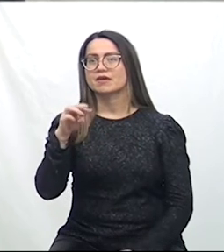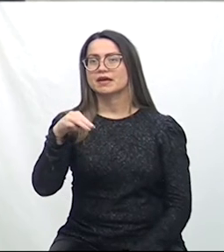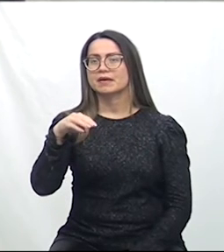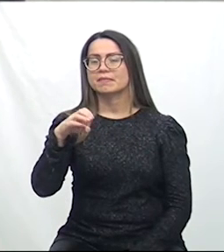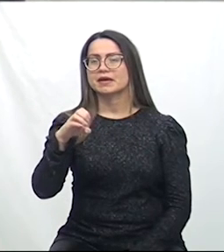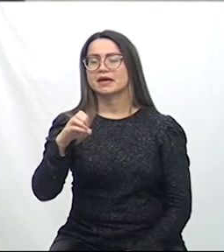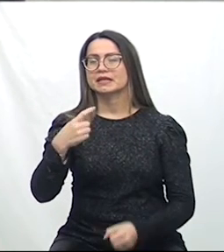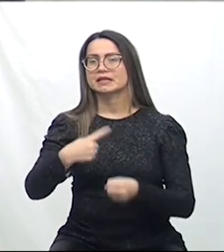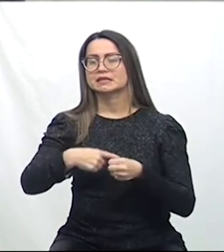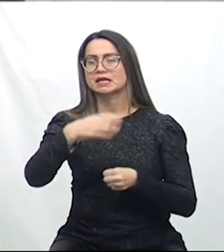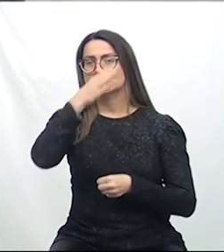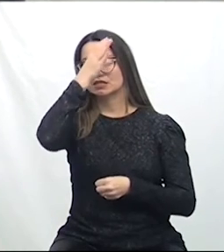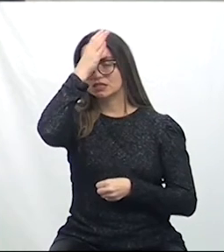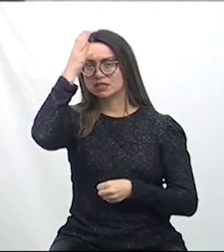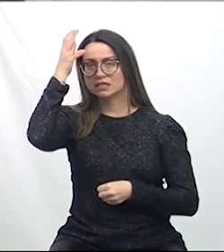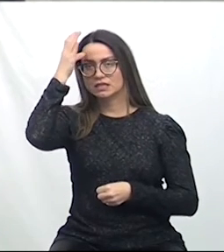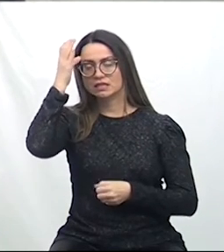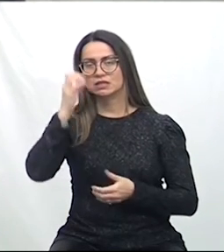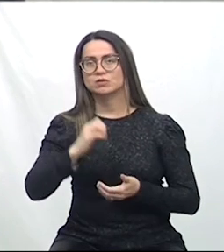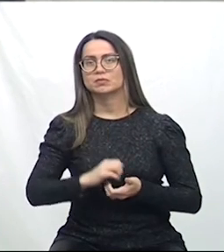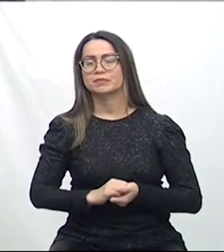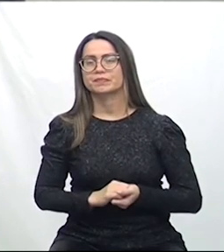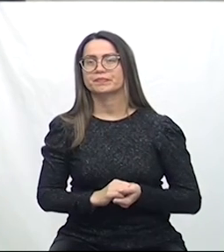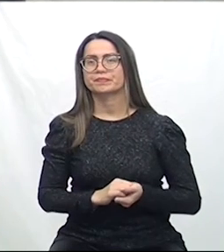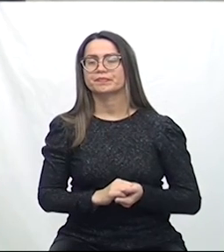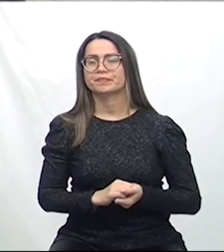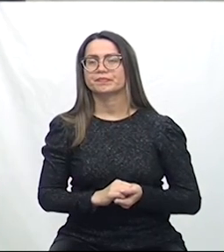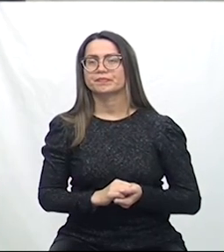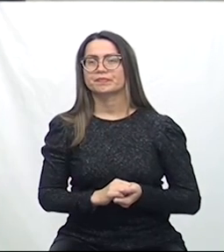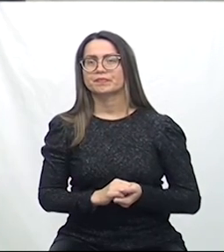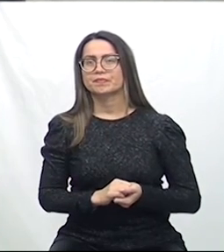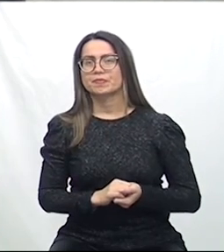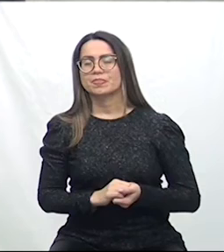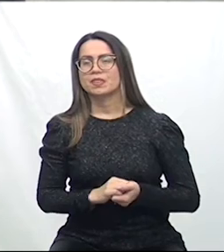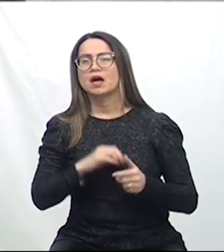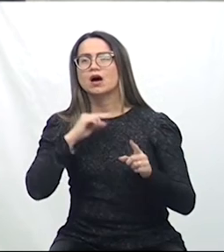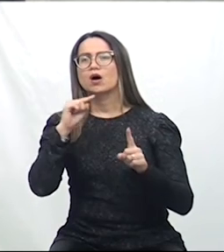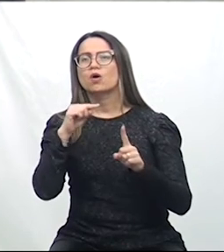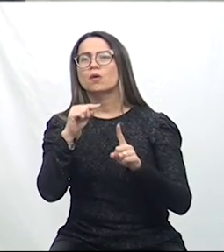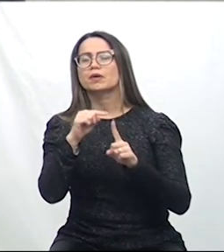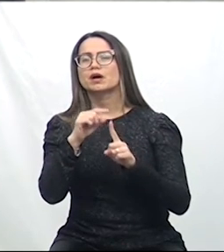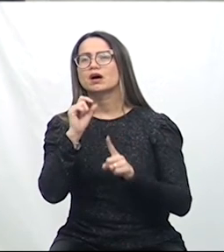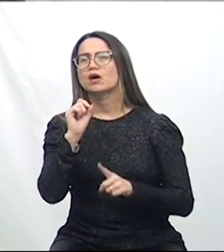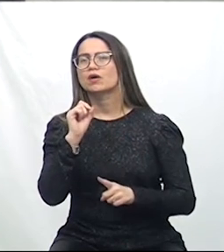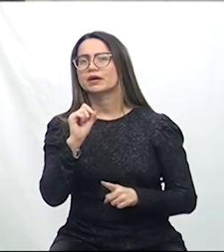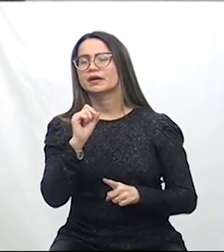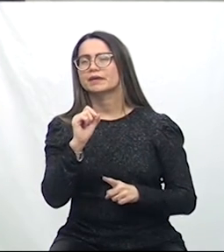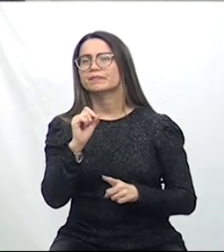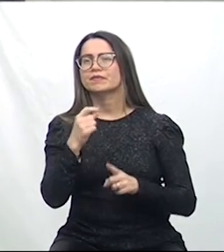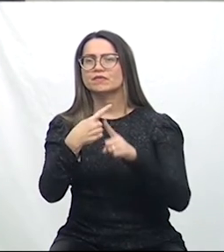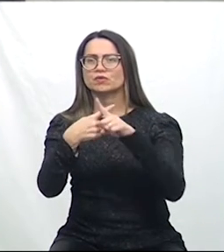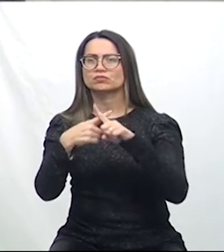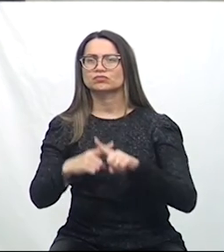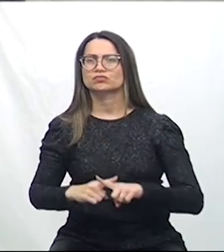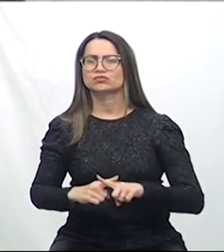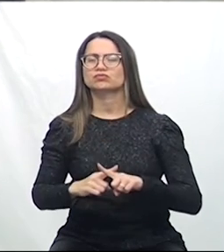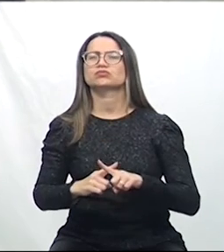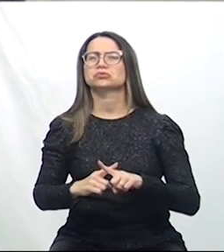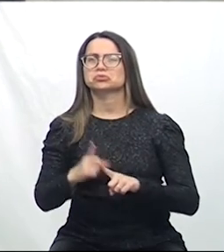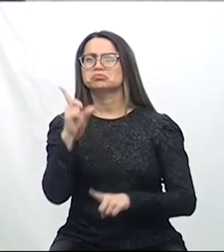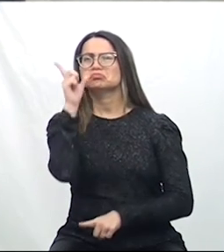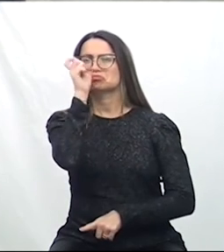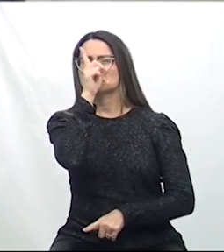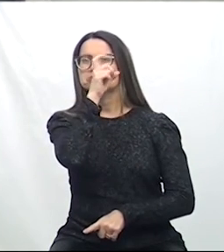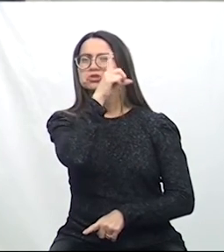Criciúma, Librelato, Nações Shopping, Unesc. O objetivo foi a vivência de disputas no mais alto nível do